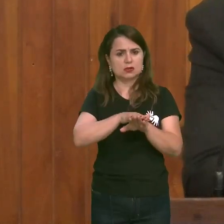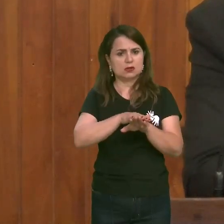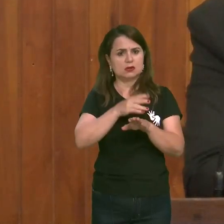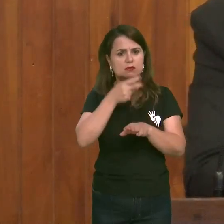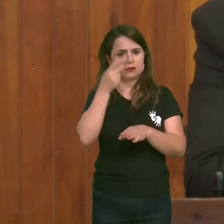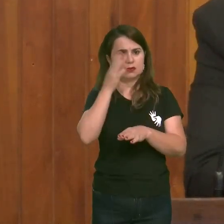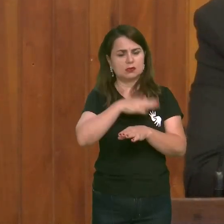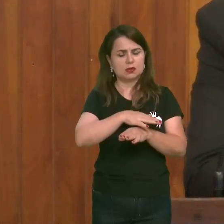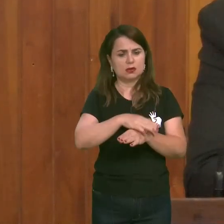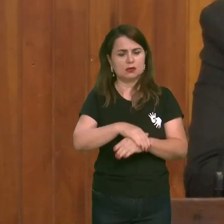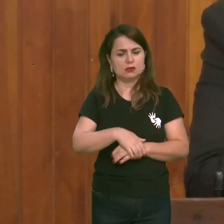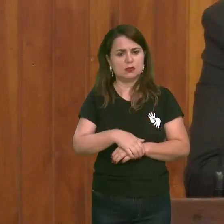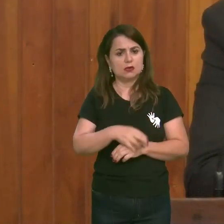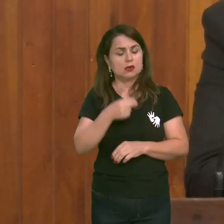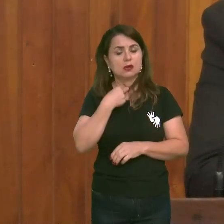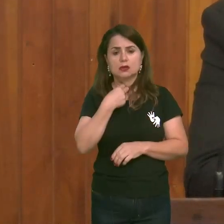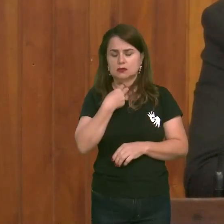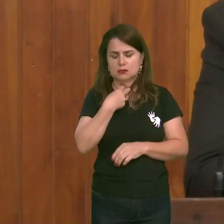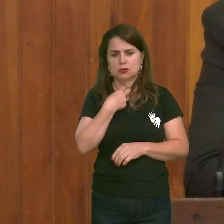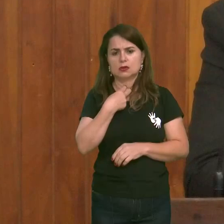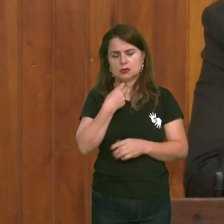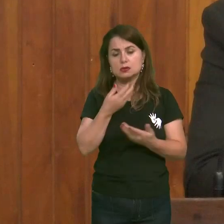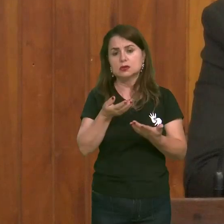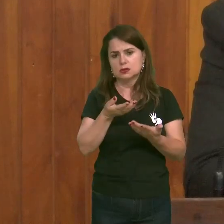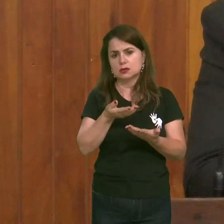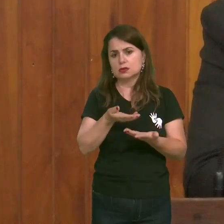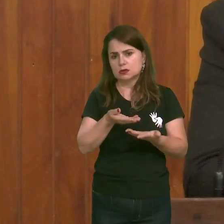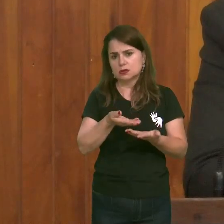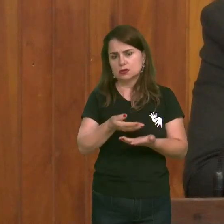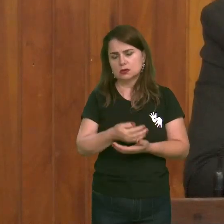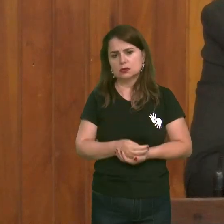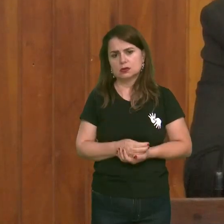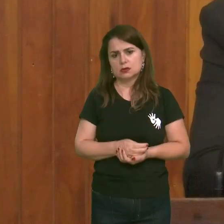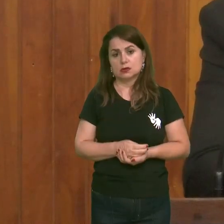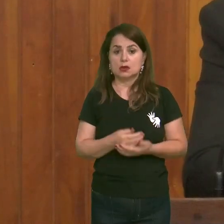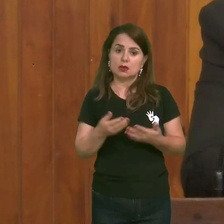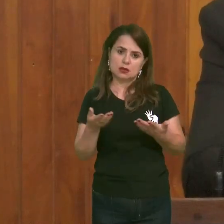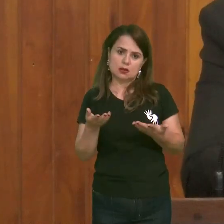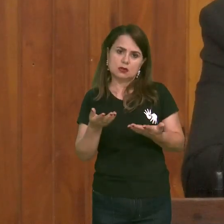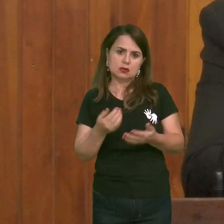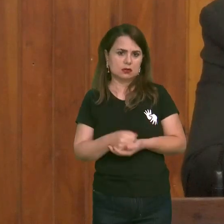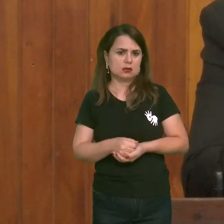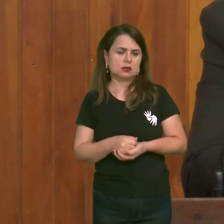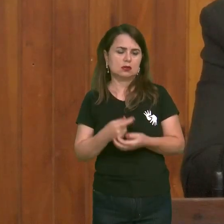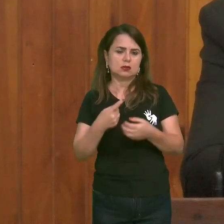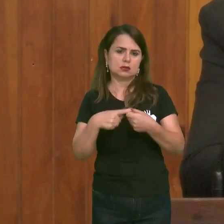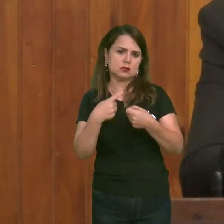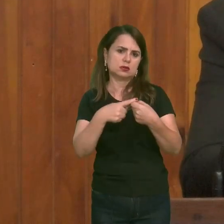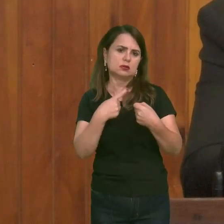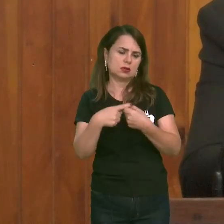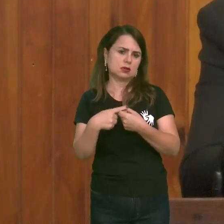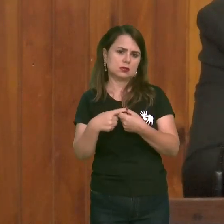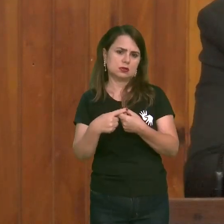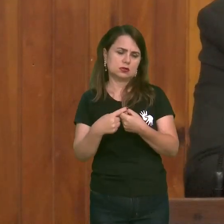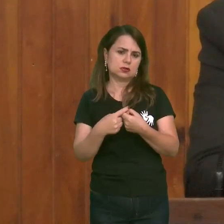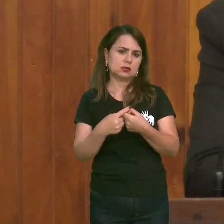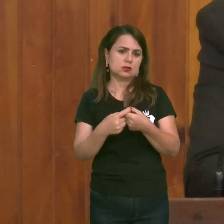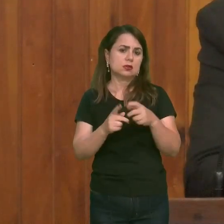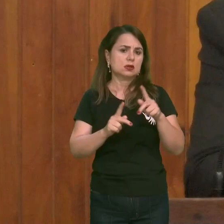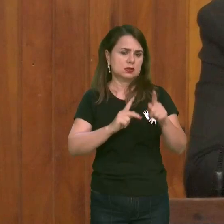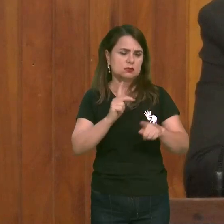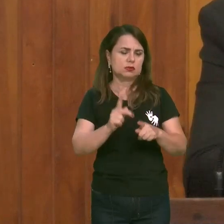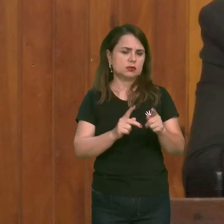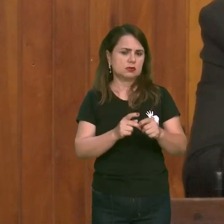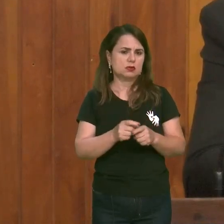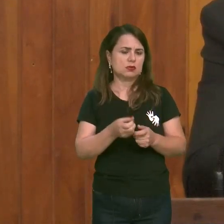não fisicamente literalmente né aí a cidade só quem tem a ganhar a população